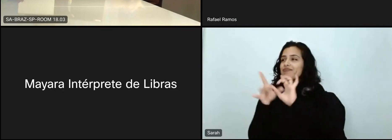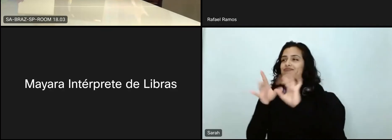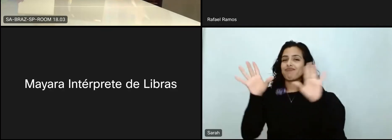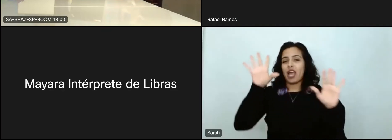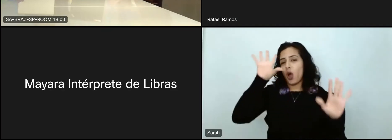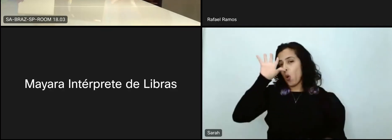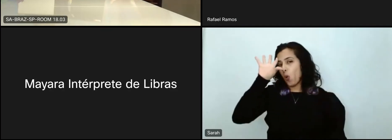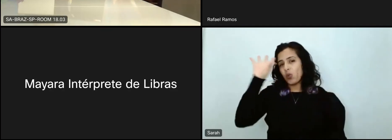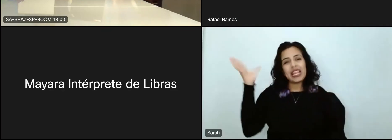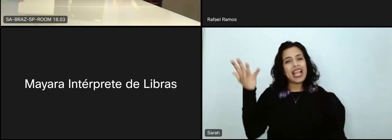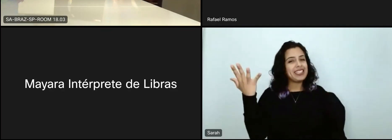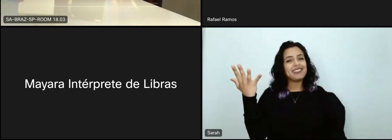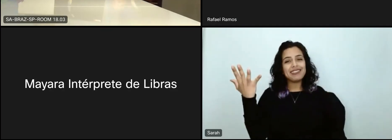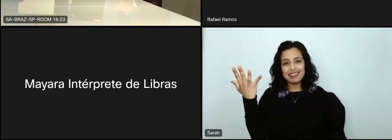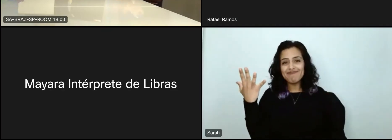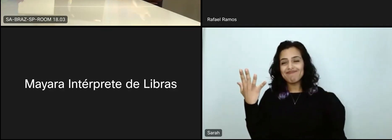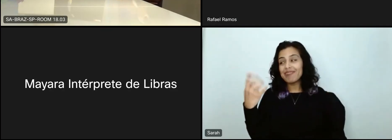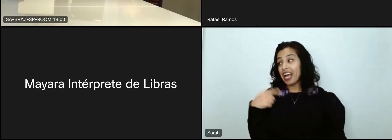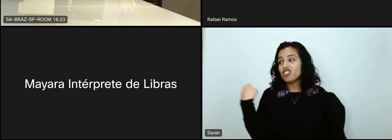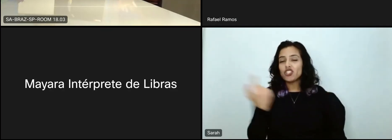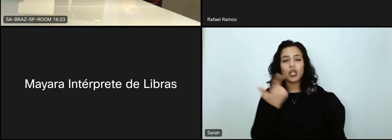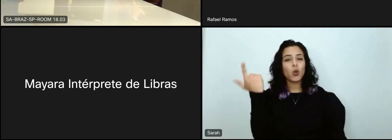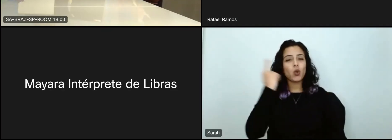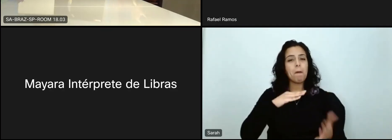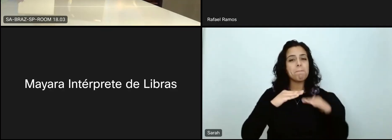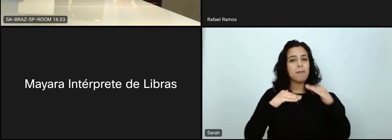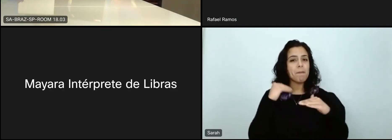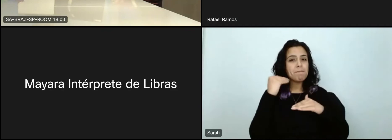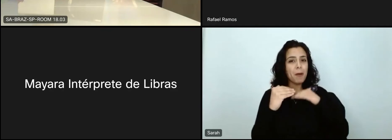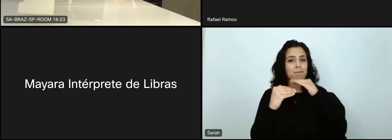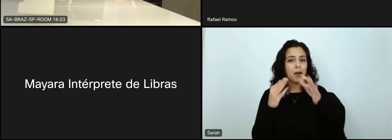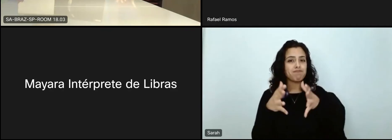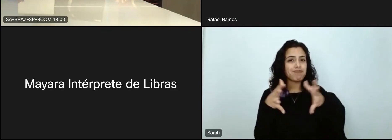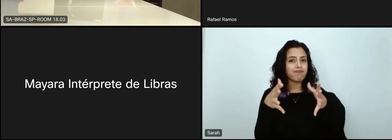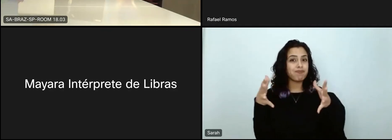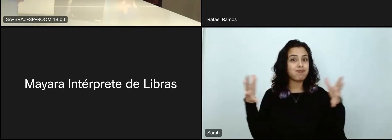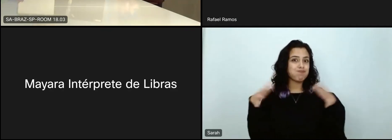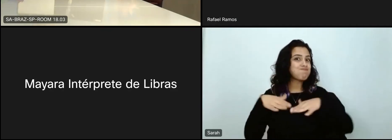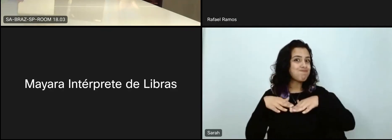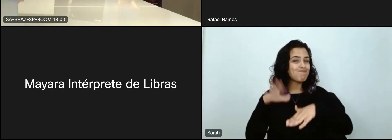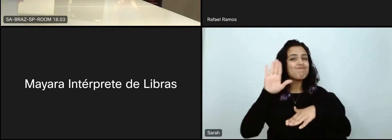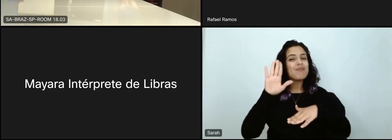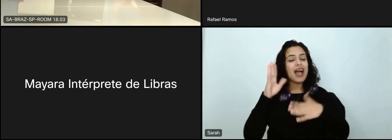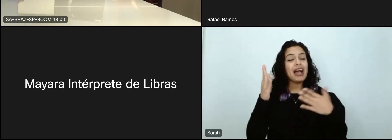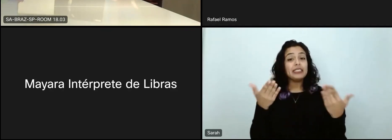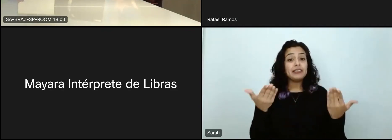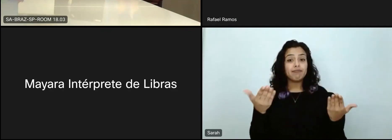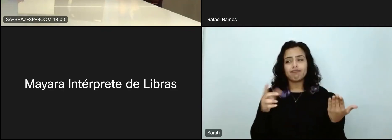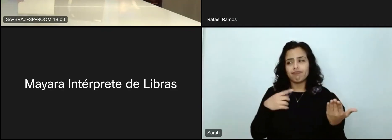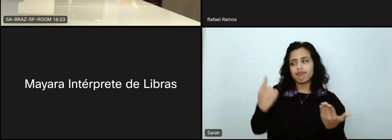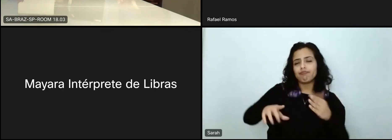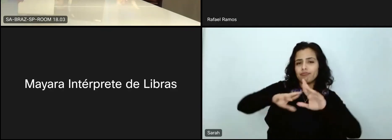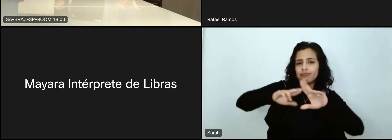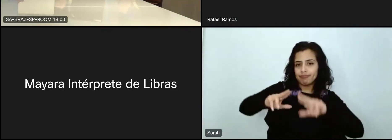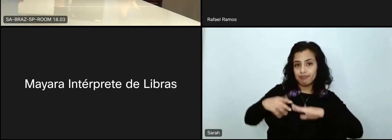estão acontecendo. A gente está se unindo cada vez mais, nós da comunidade, nós dos pilares, né, de diversidade das empresas,